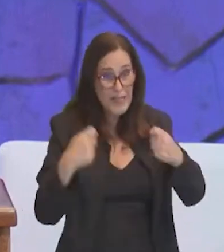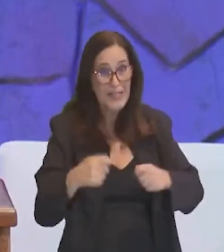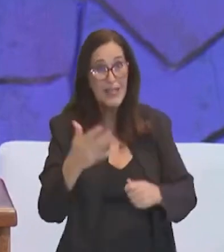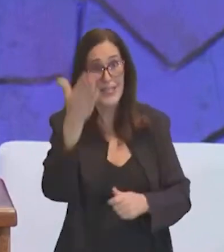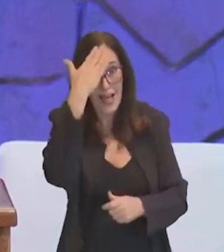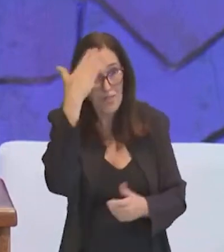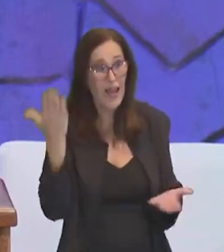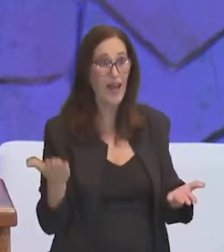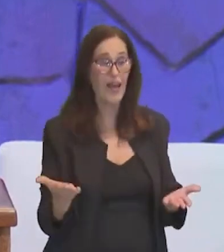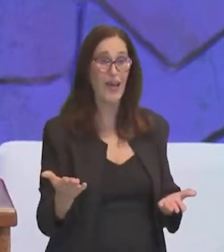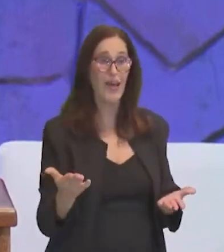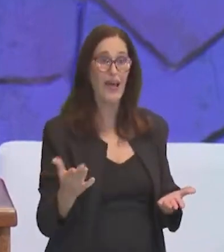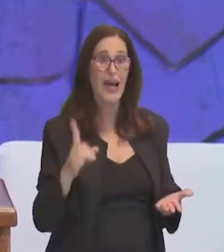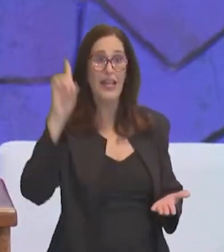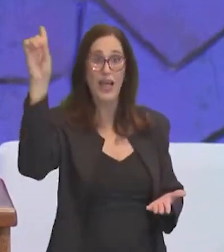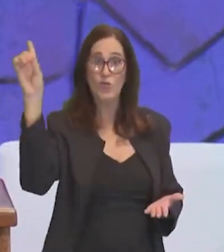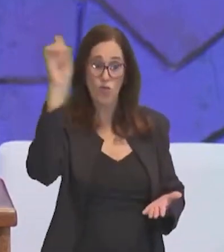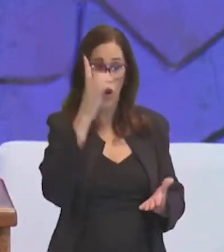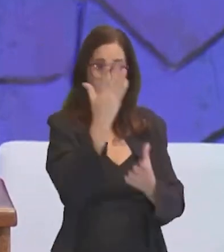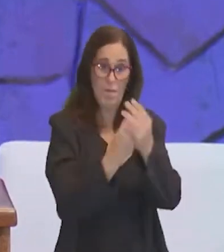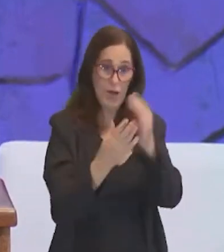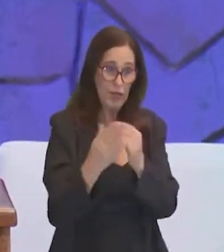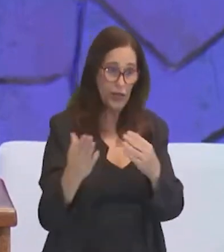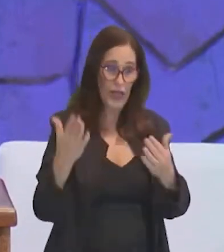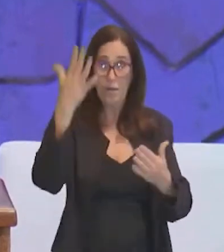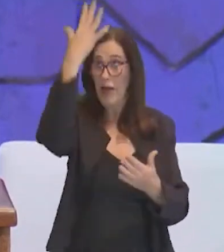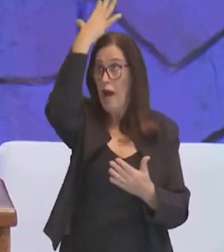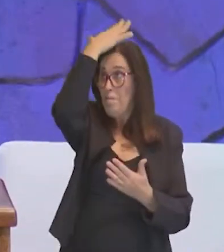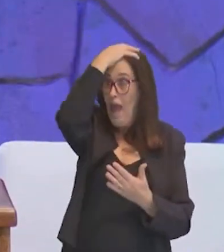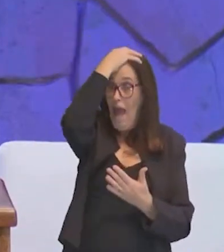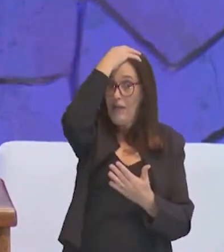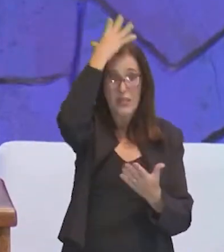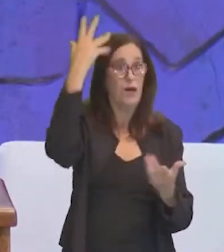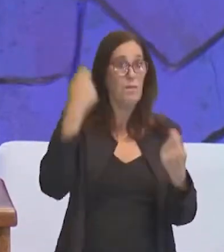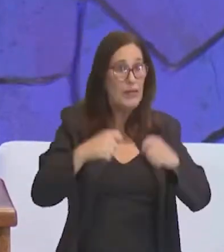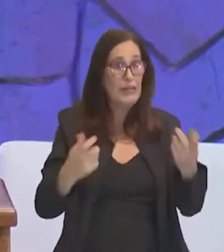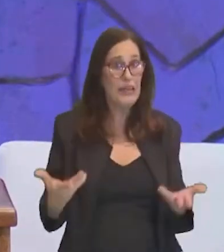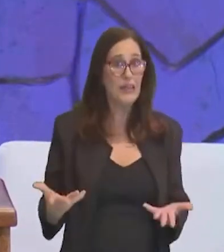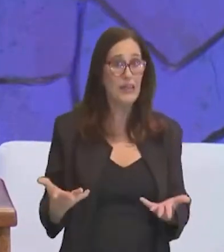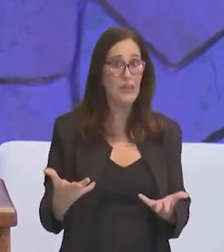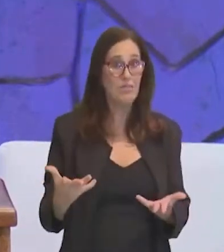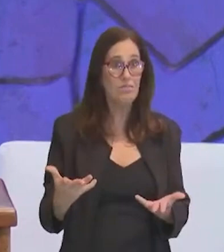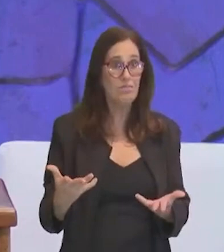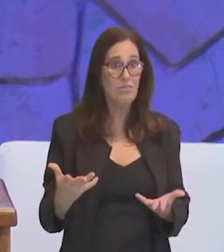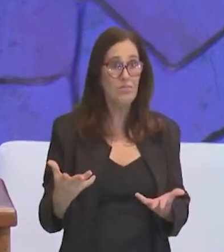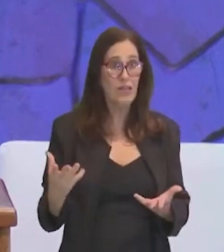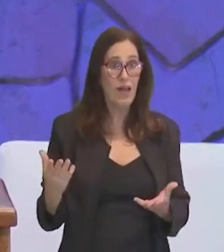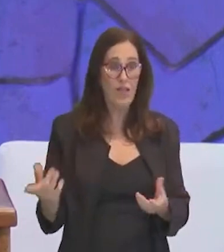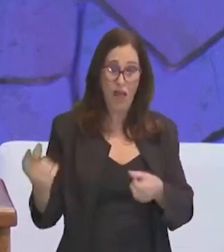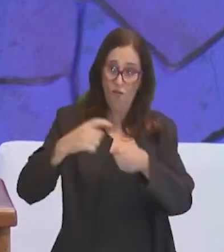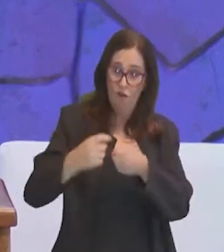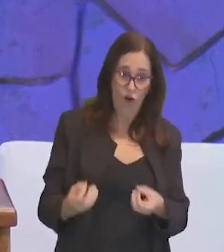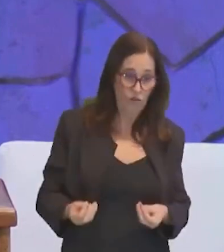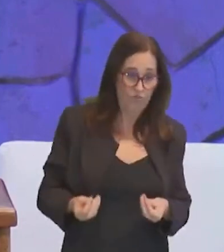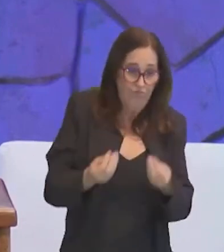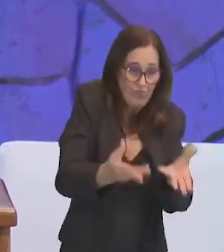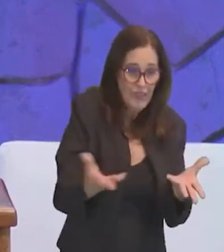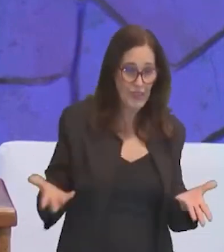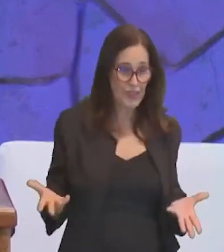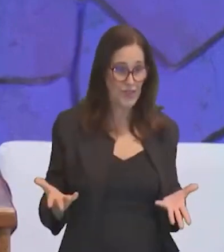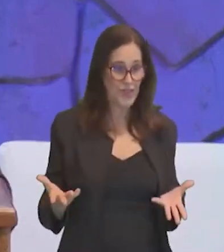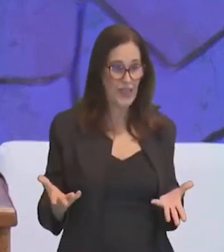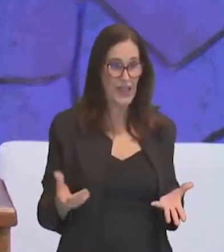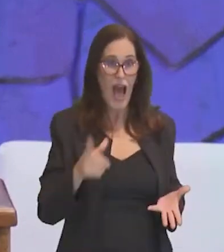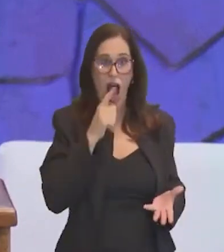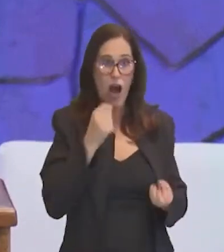Eles precisam saber quando Deus colocou a nuvem sobre a minha cabeça. Eles precisam saber quando Deus trouxe a coluna de fogo. Eles precisam saber quando a